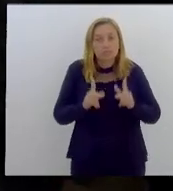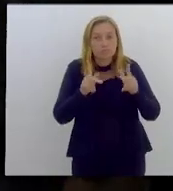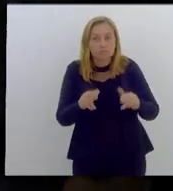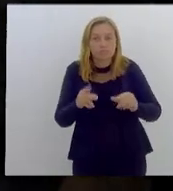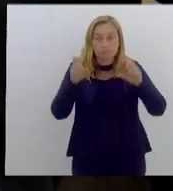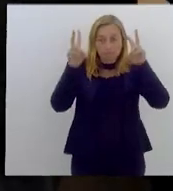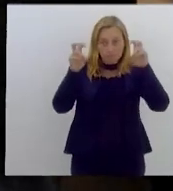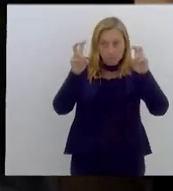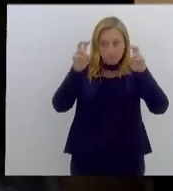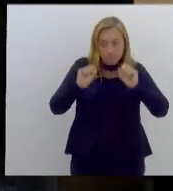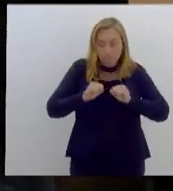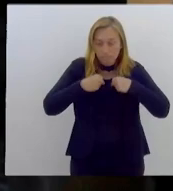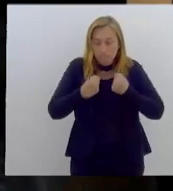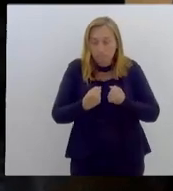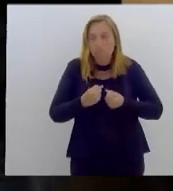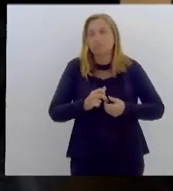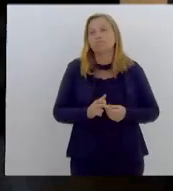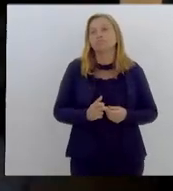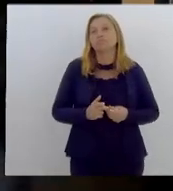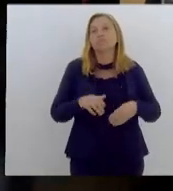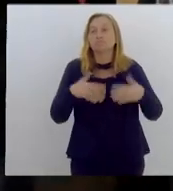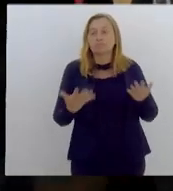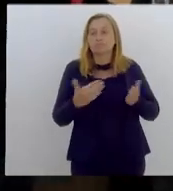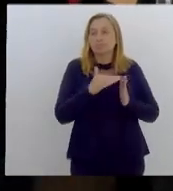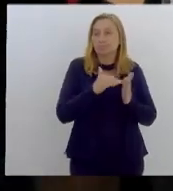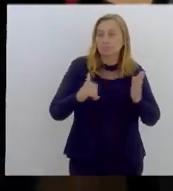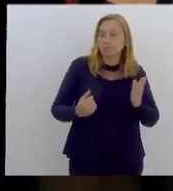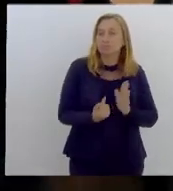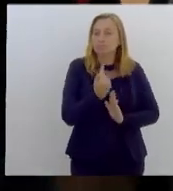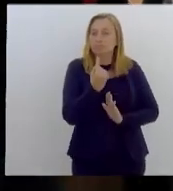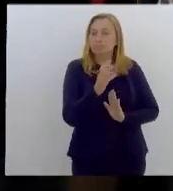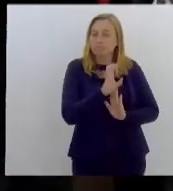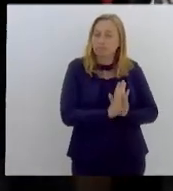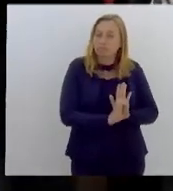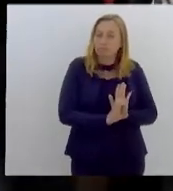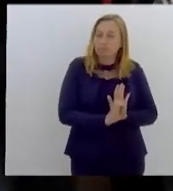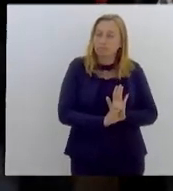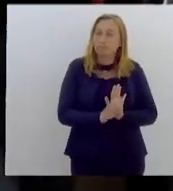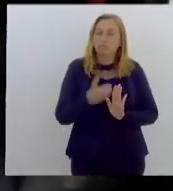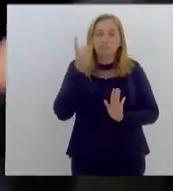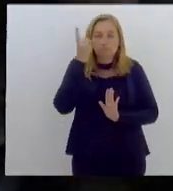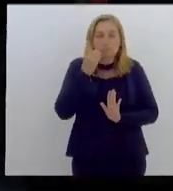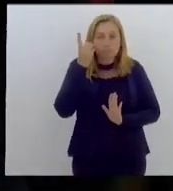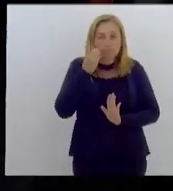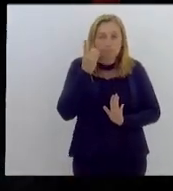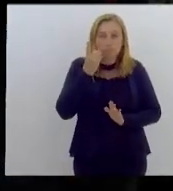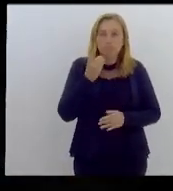e reforçando essa situação, então a gente retira uma emenda e o deputado